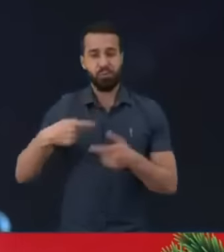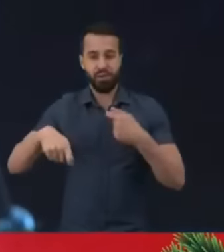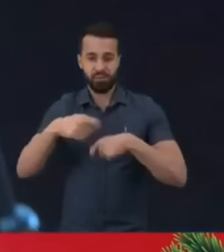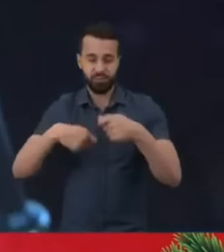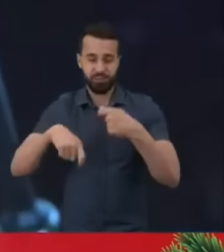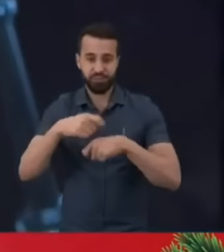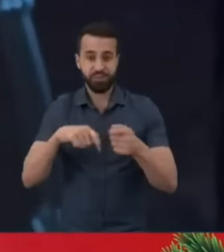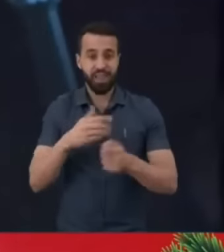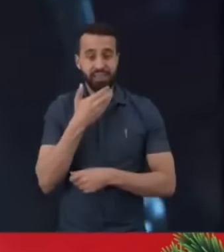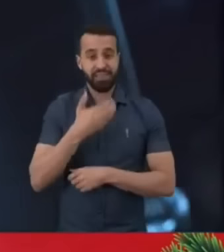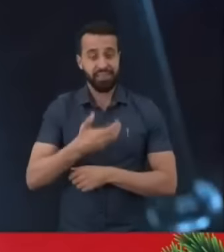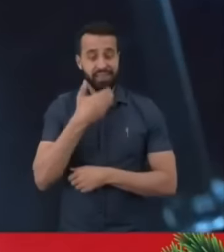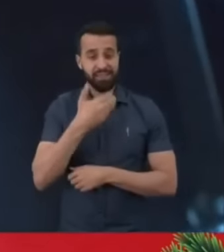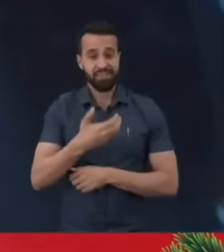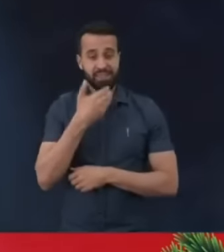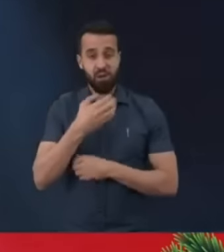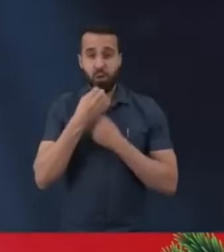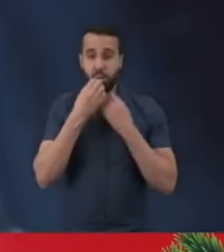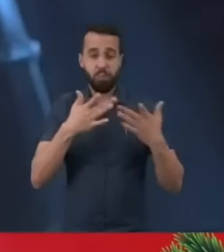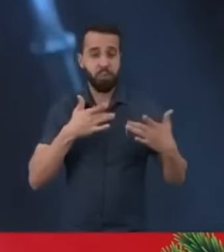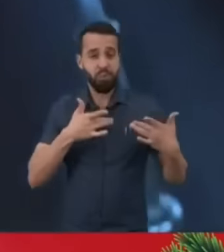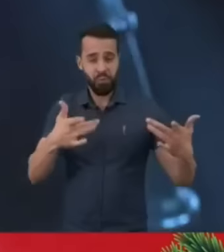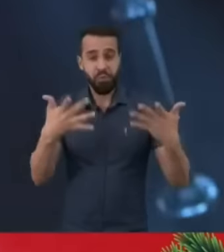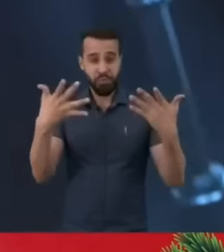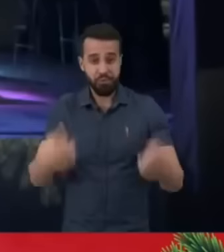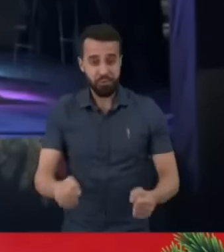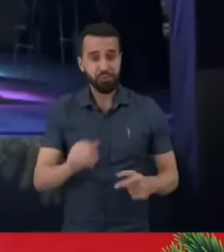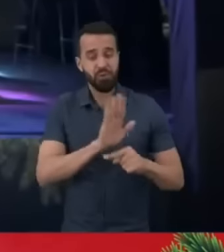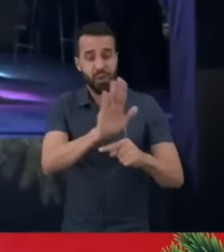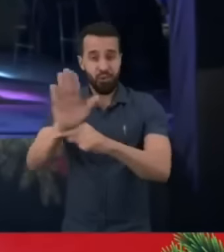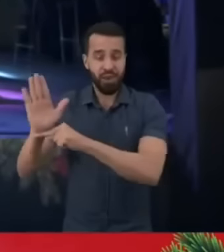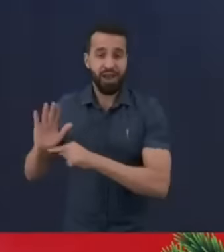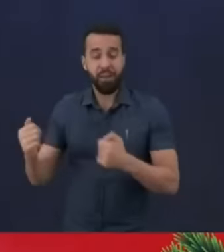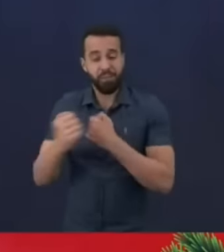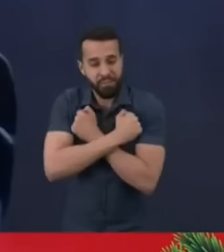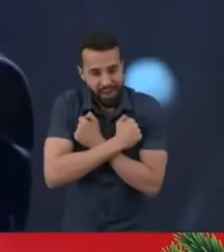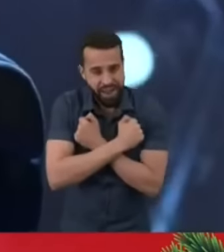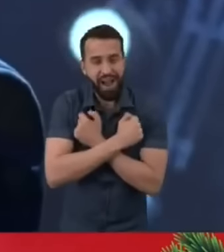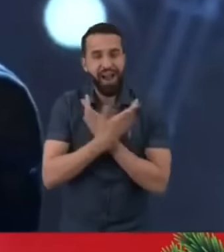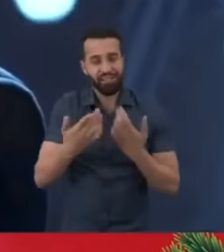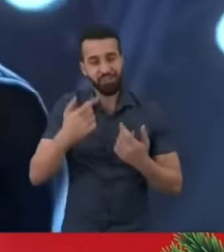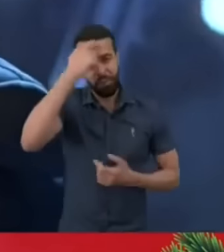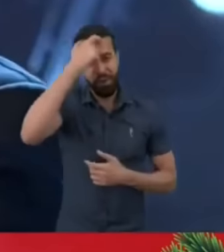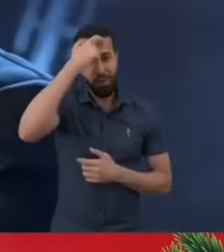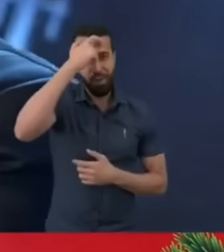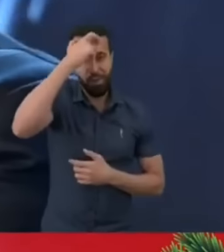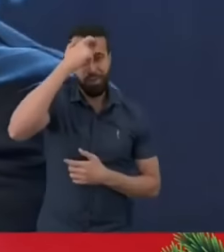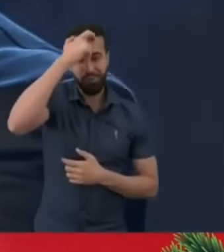Natal do Bem, vamos colaborar. Um abraço pro Marrone, gente, o Marrone tá aqui.